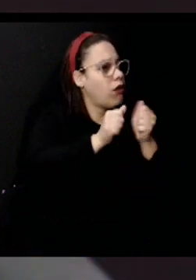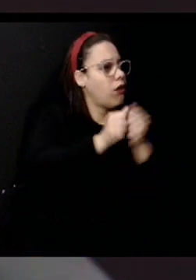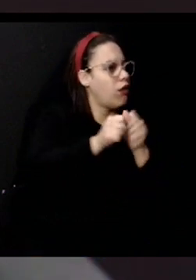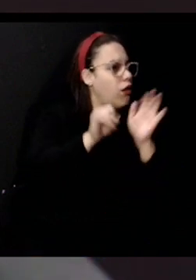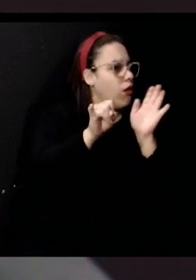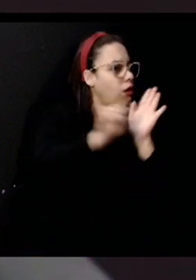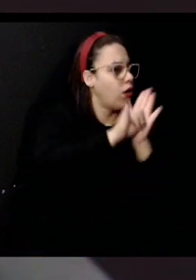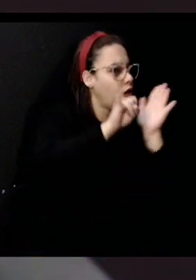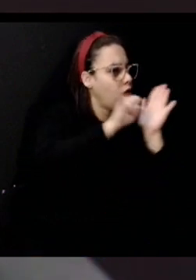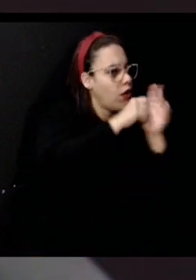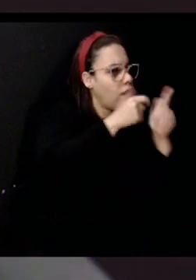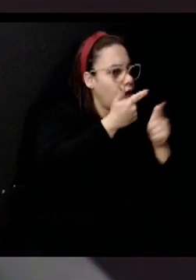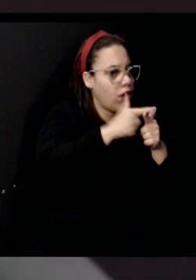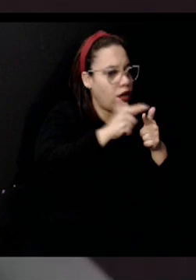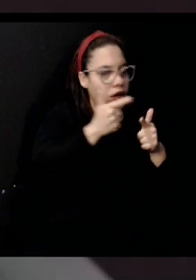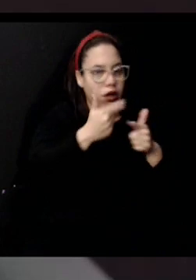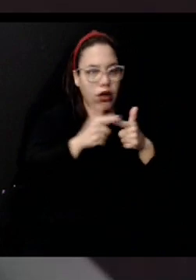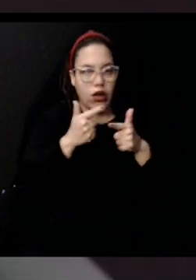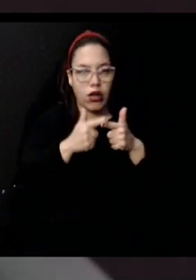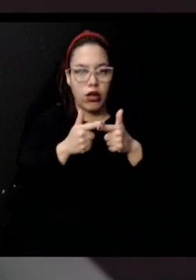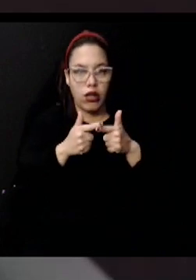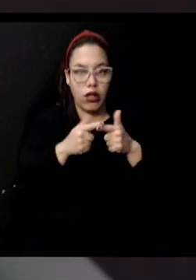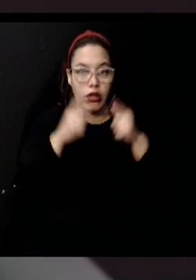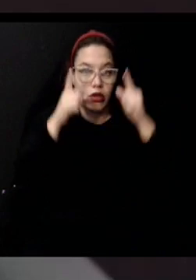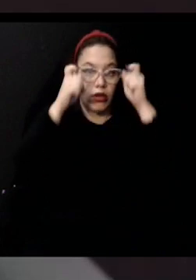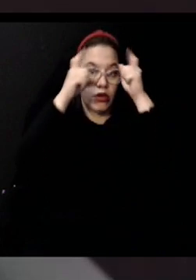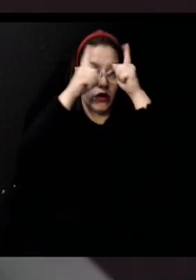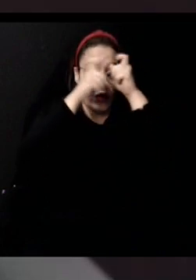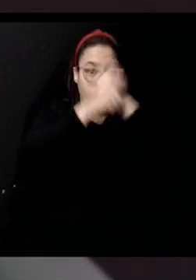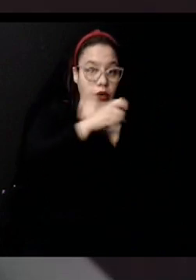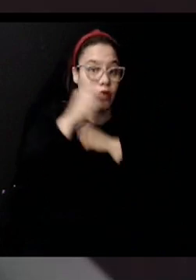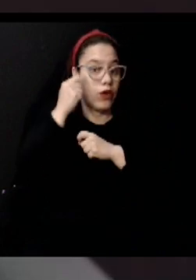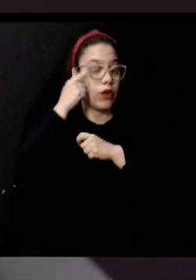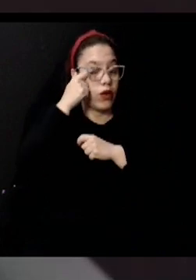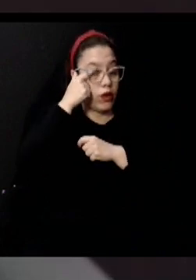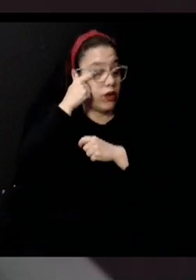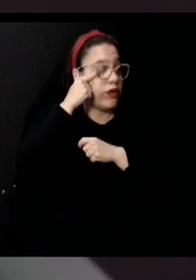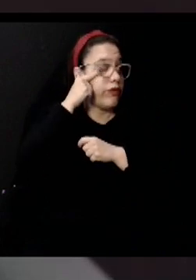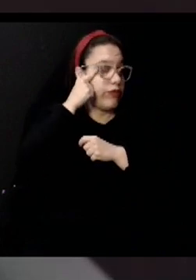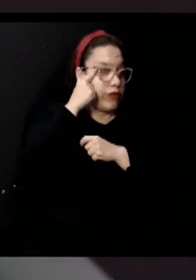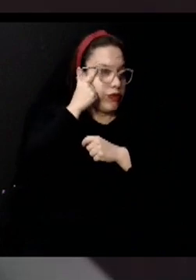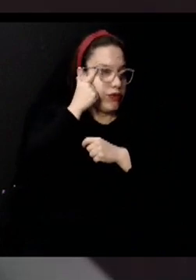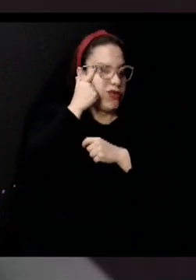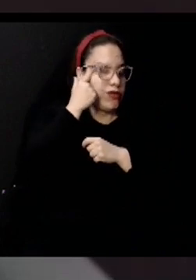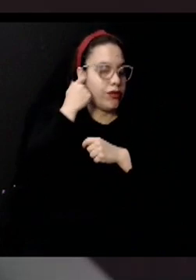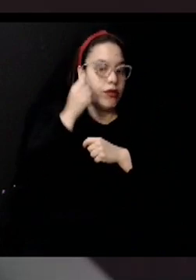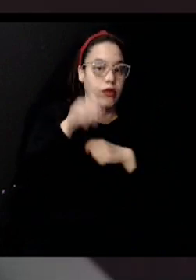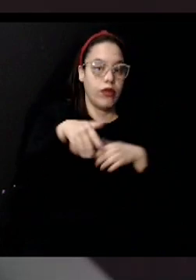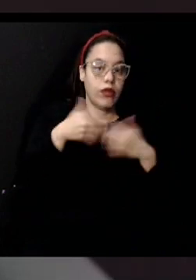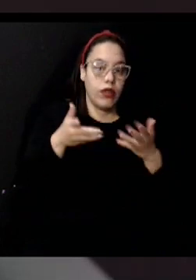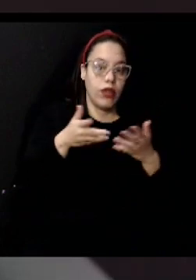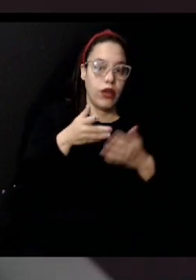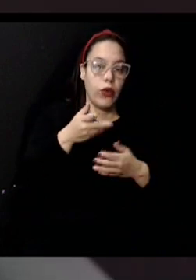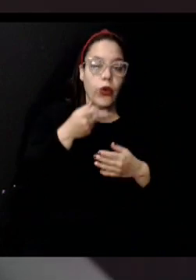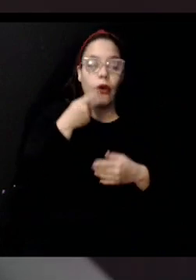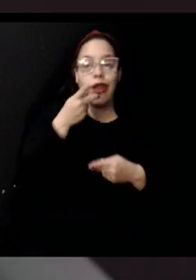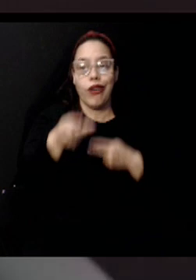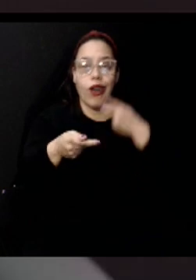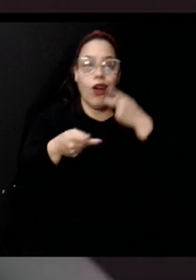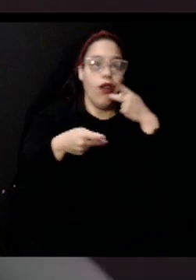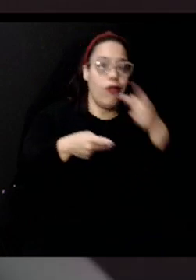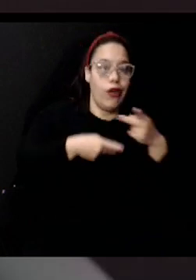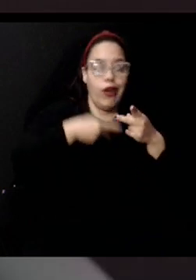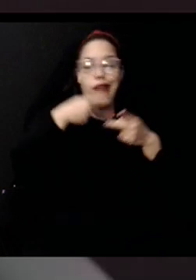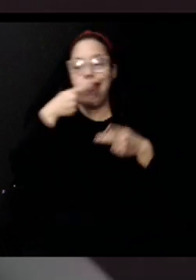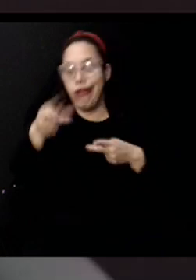nossa frente, o desafio, eu prefiro chamar de desafio do que problema, Sim. e aí você desabafa, desabafando, você se ouvindo,